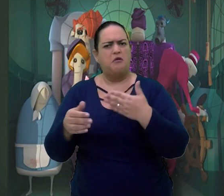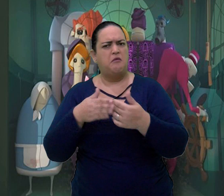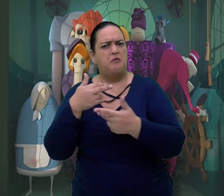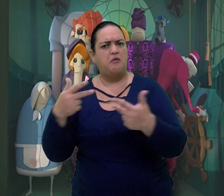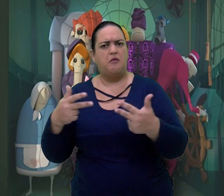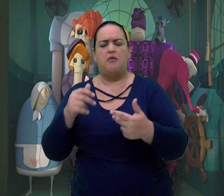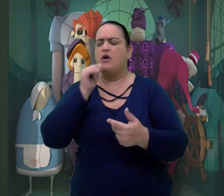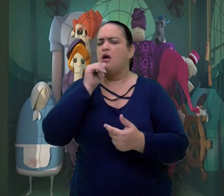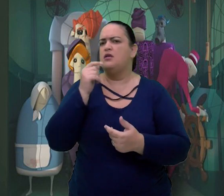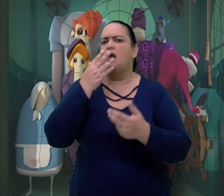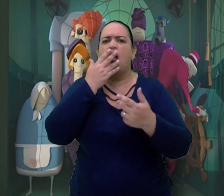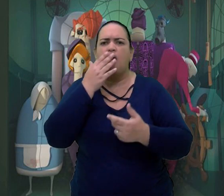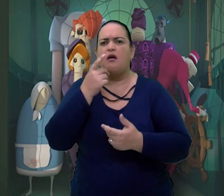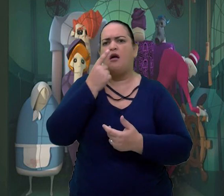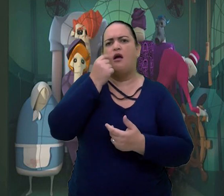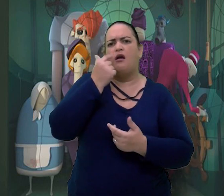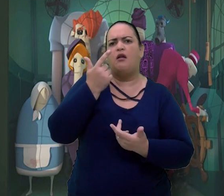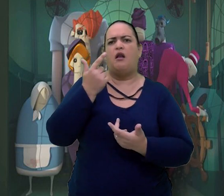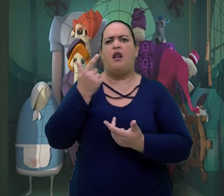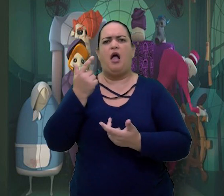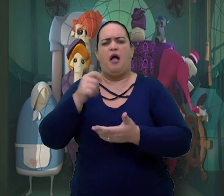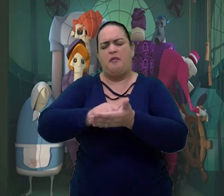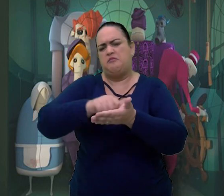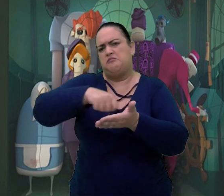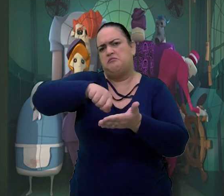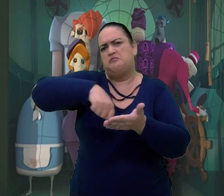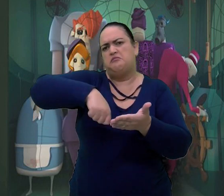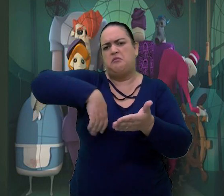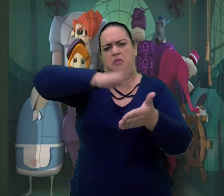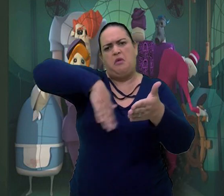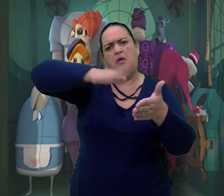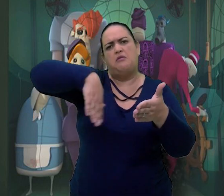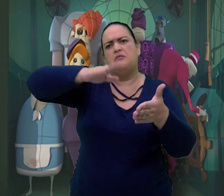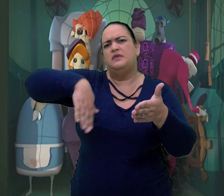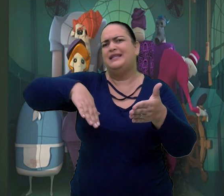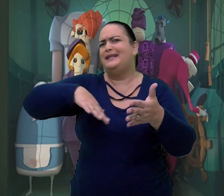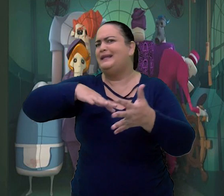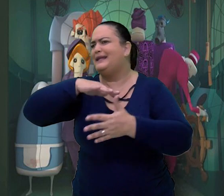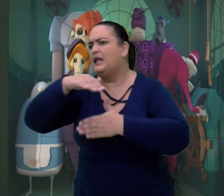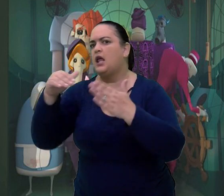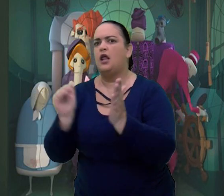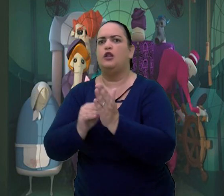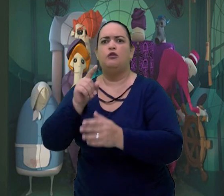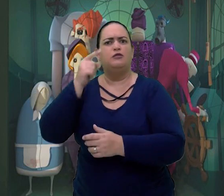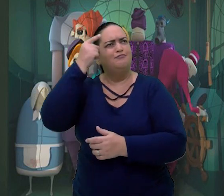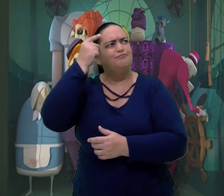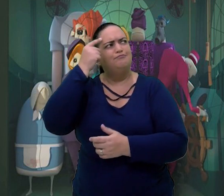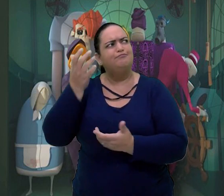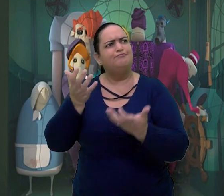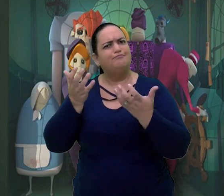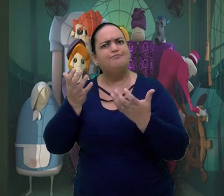utilizar lápis de cor, hidrocor, giz de cera, tinta guache, ou seja, vai de acordo com a sua